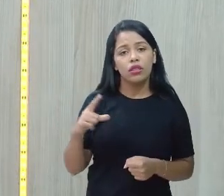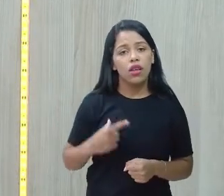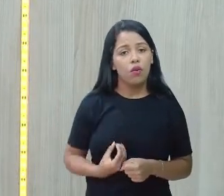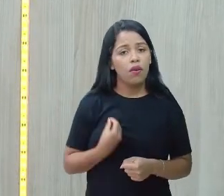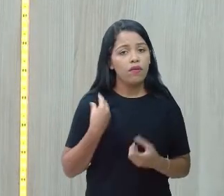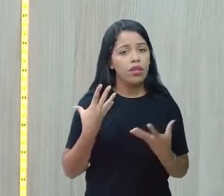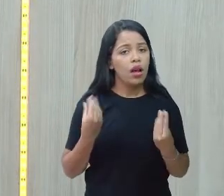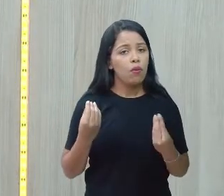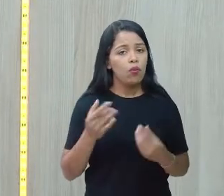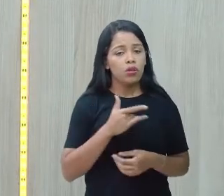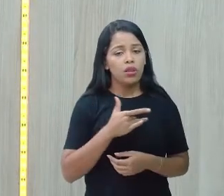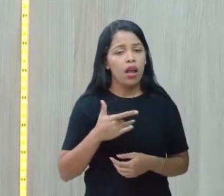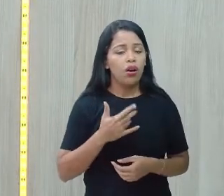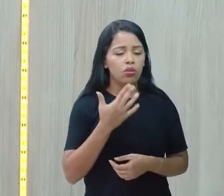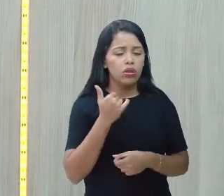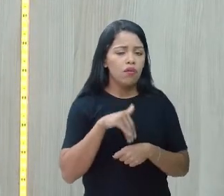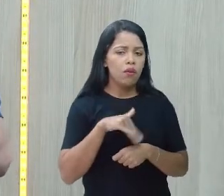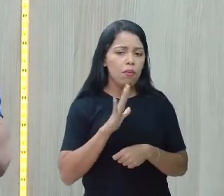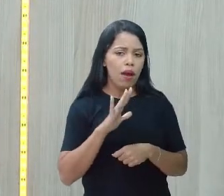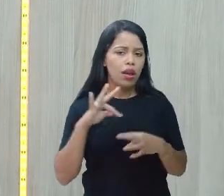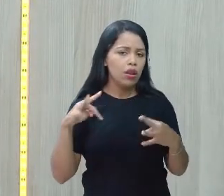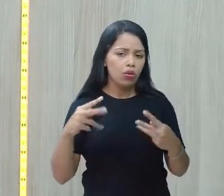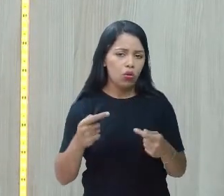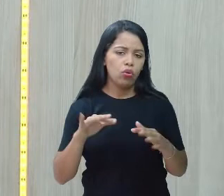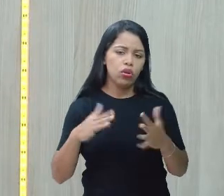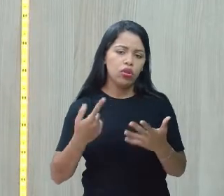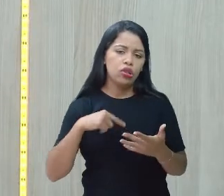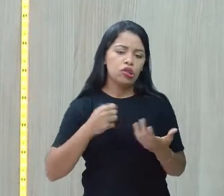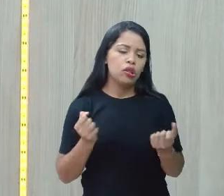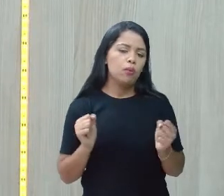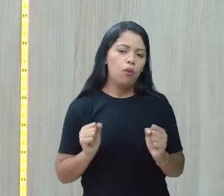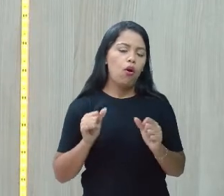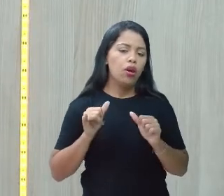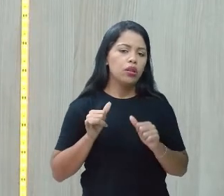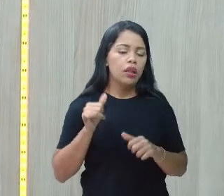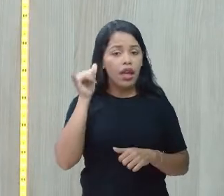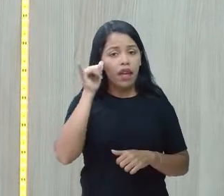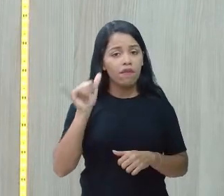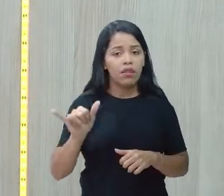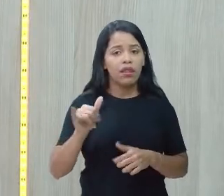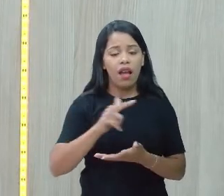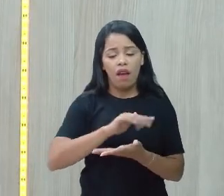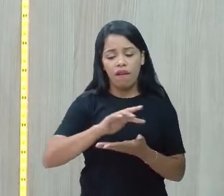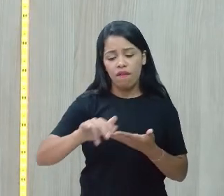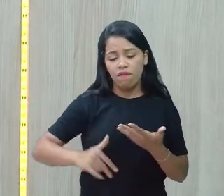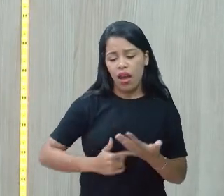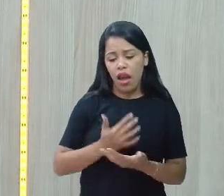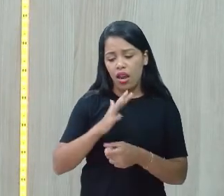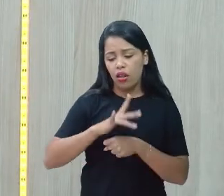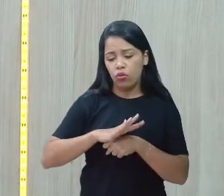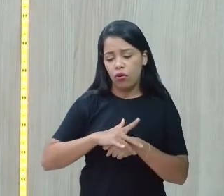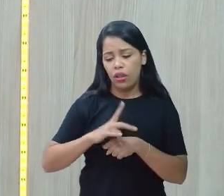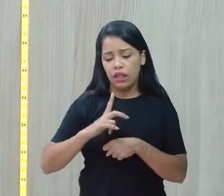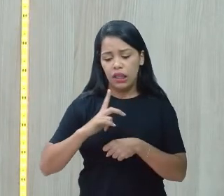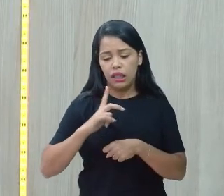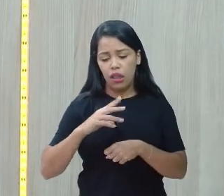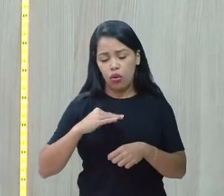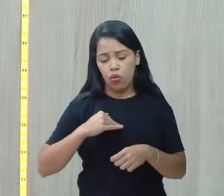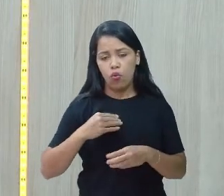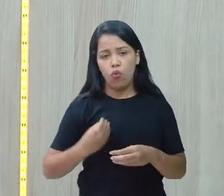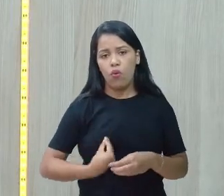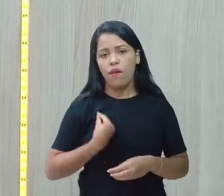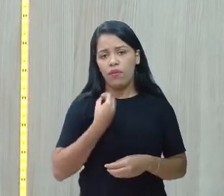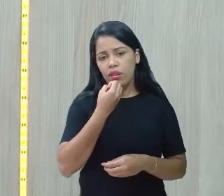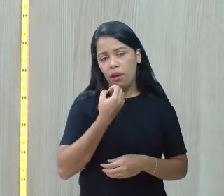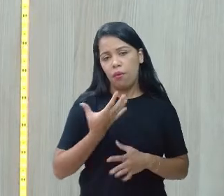também saudável de uma forma geral. Então, nós podemos evitar uma série de doenças com hábitos saudáveis, né? Então,